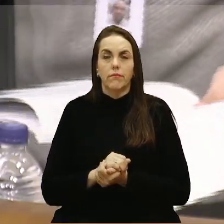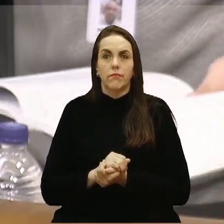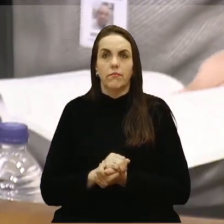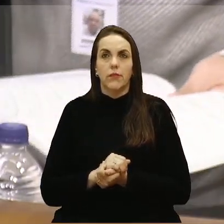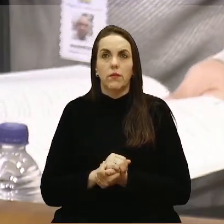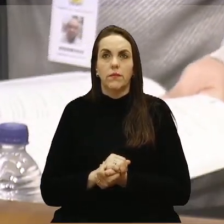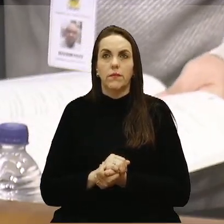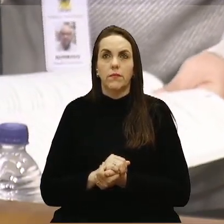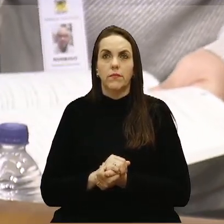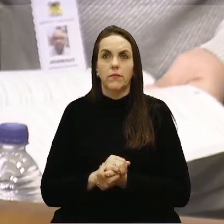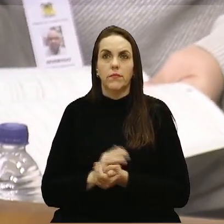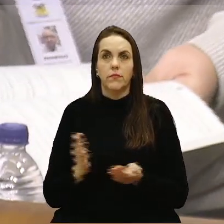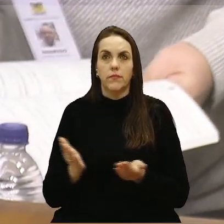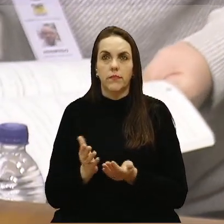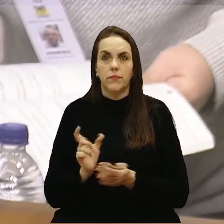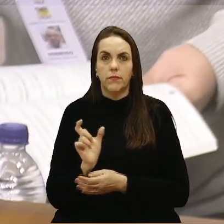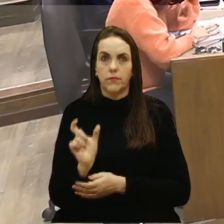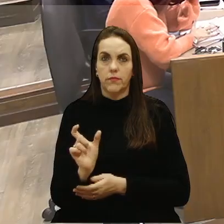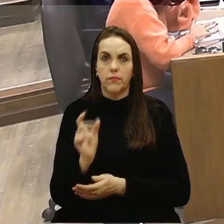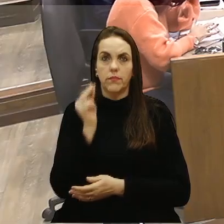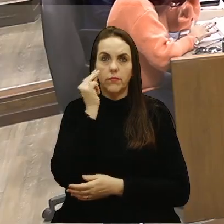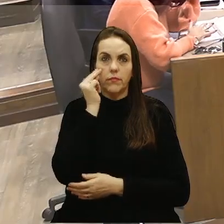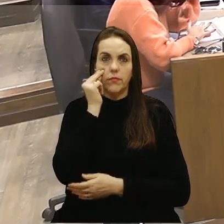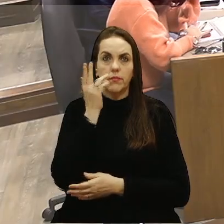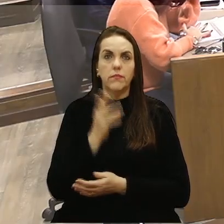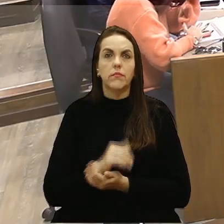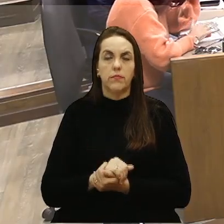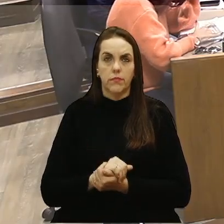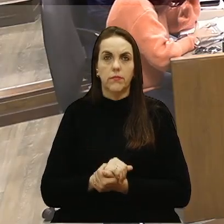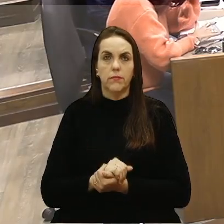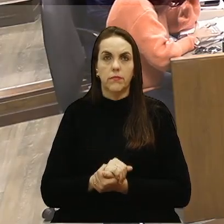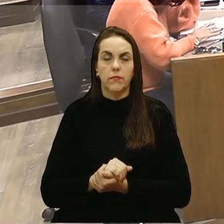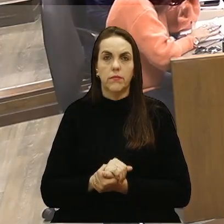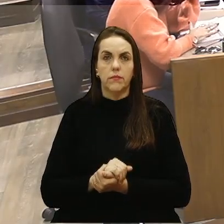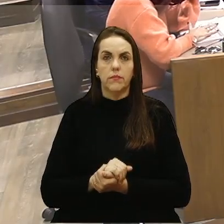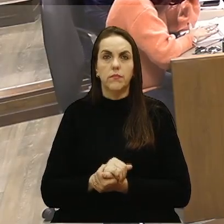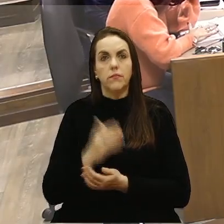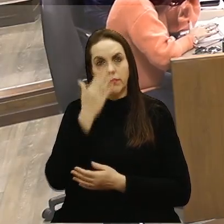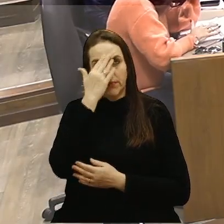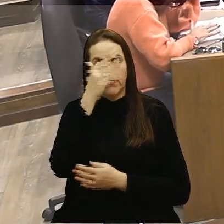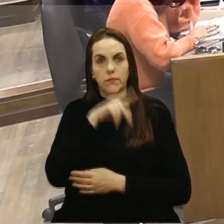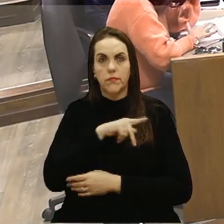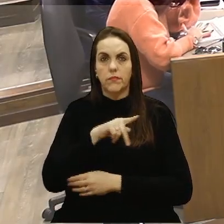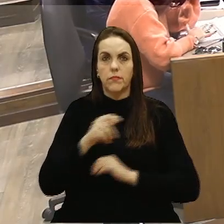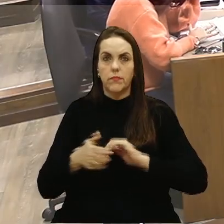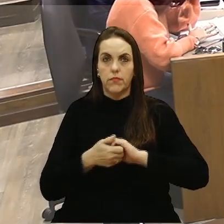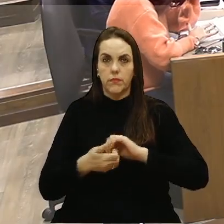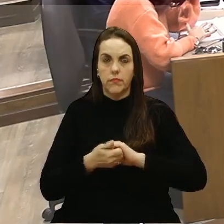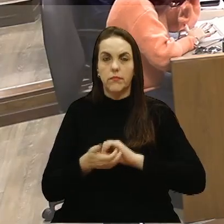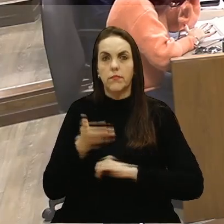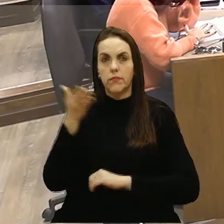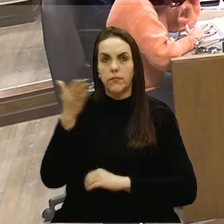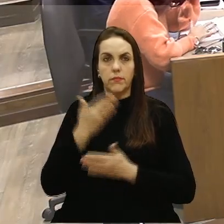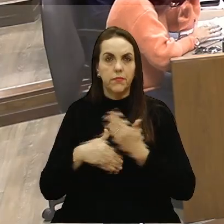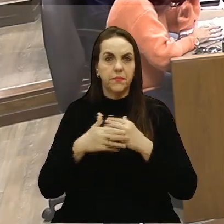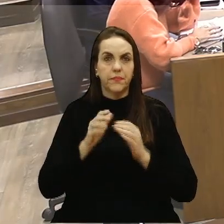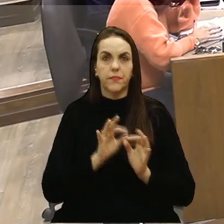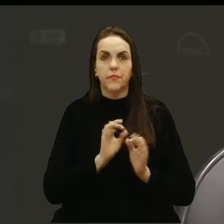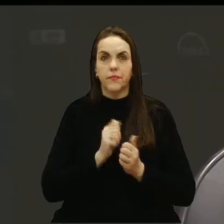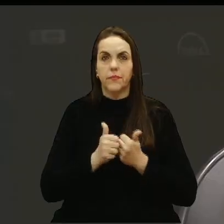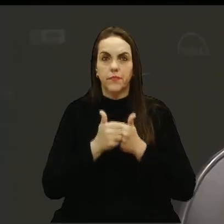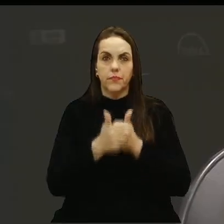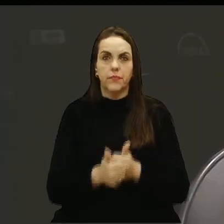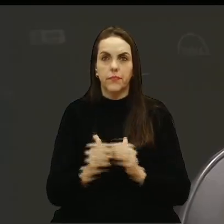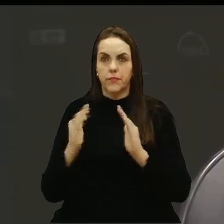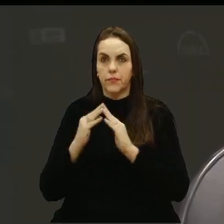Agora a palavra, vereador Cláudio. Com a palavra, vereador Cláudio Libardi. Obrigado, presidente. Meus cumprimentos ao senhor, a quem nos acompanha de casa, a quem nos acompanha desse